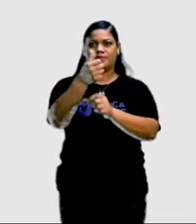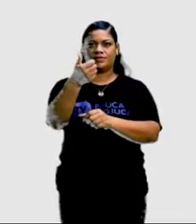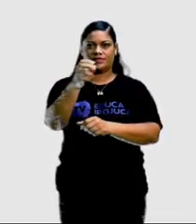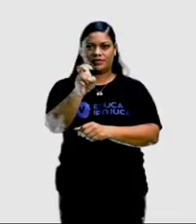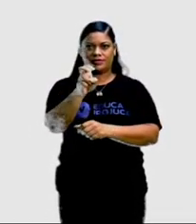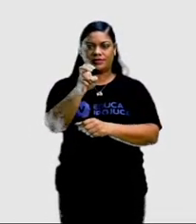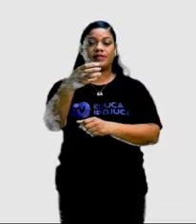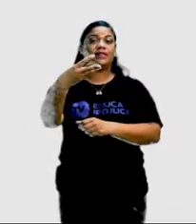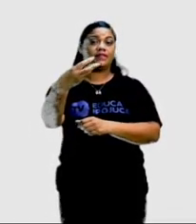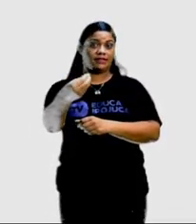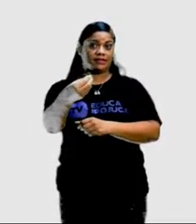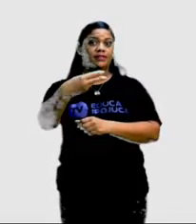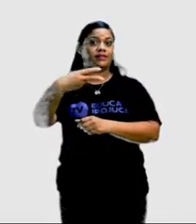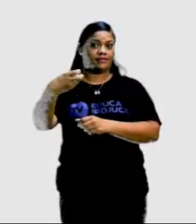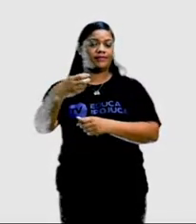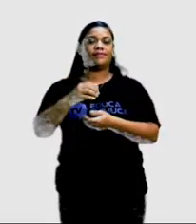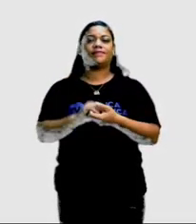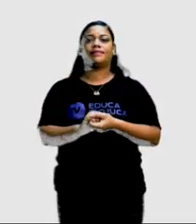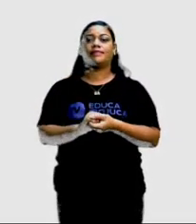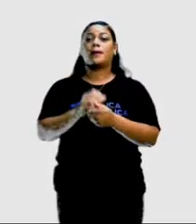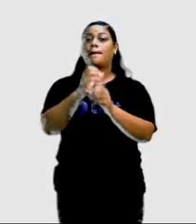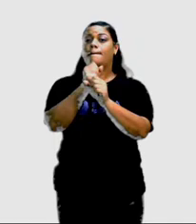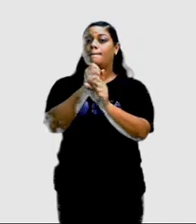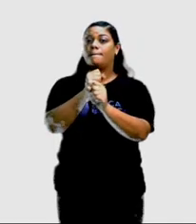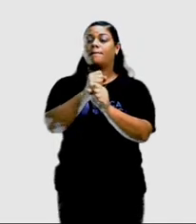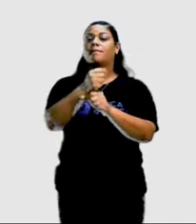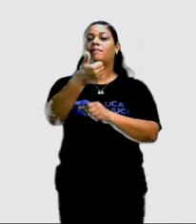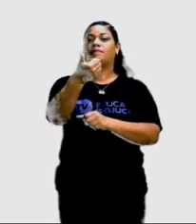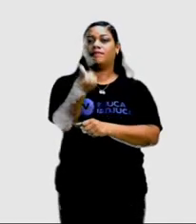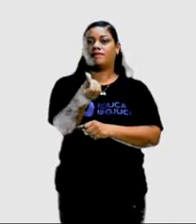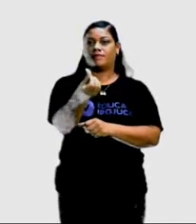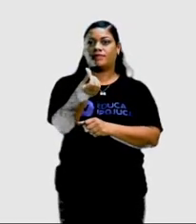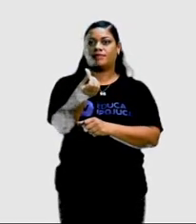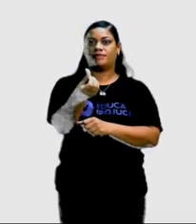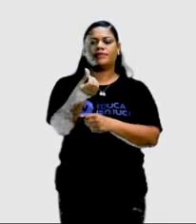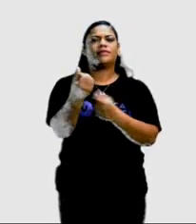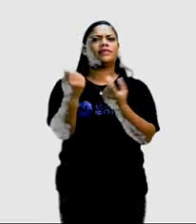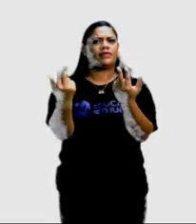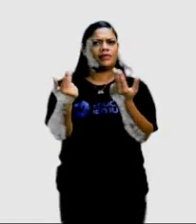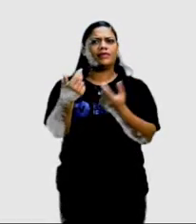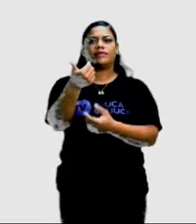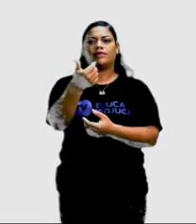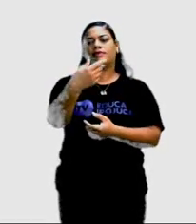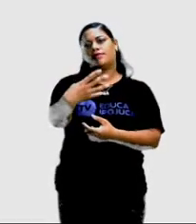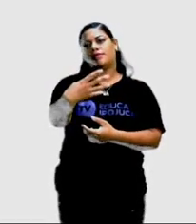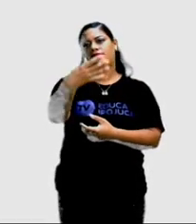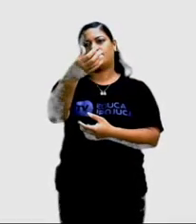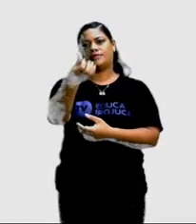que vai dar 30, com mais 16, que vai dar 46.